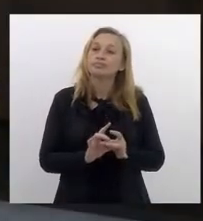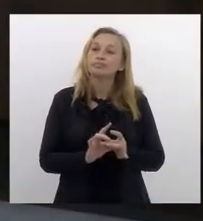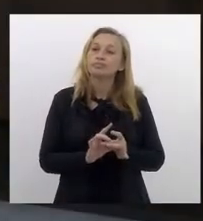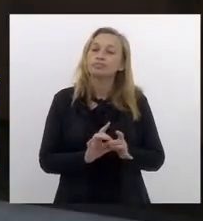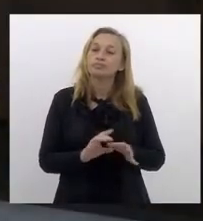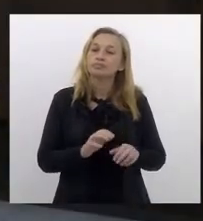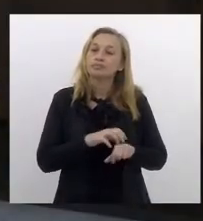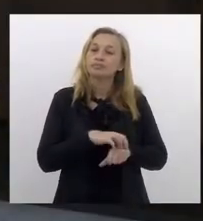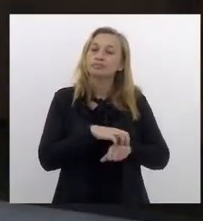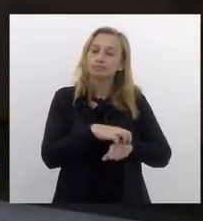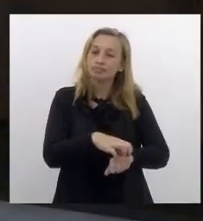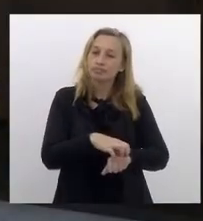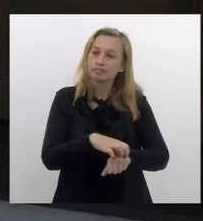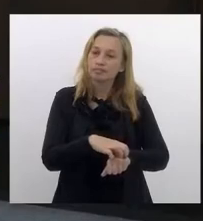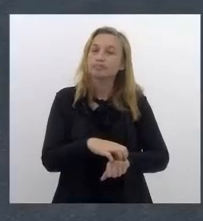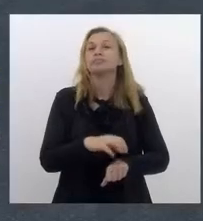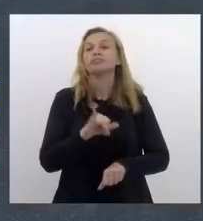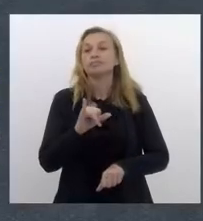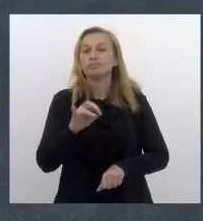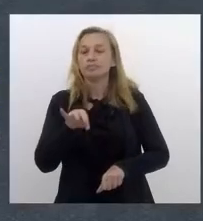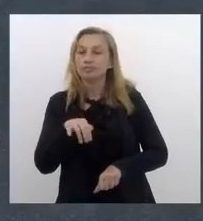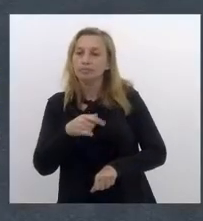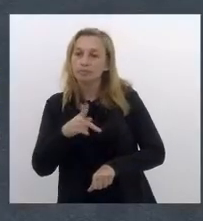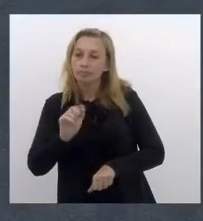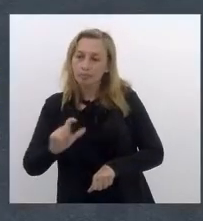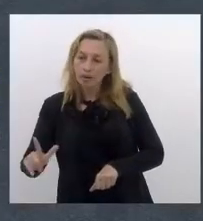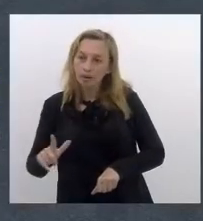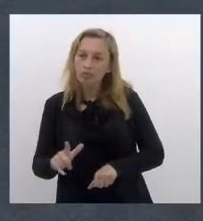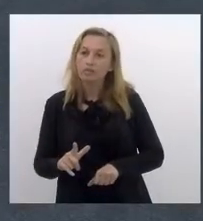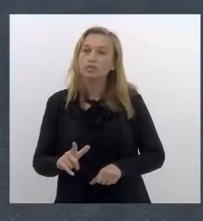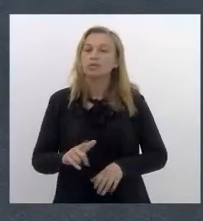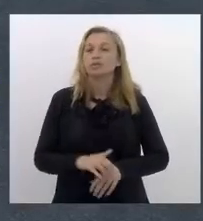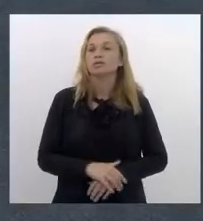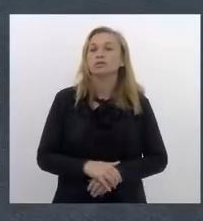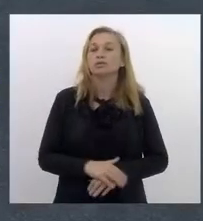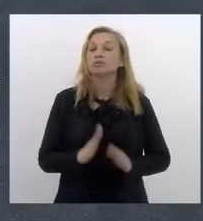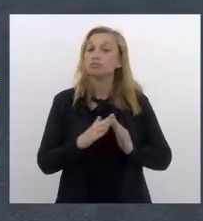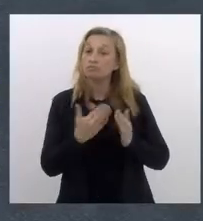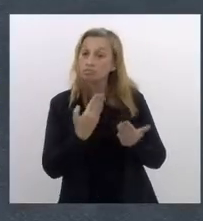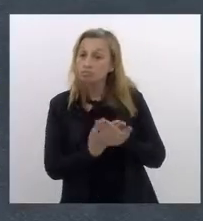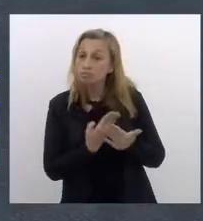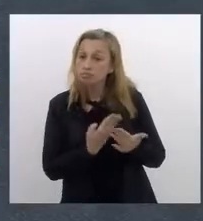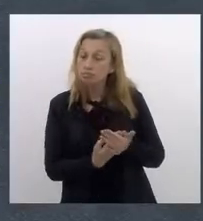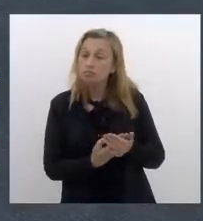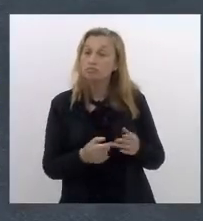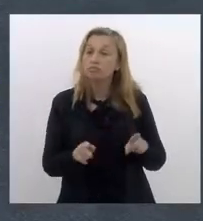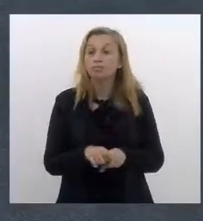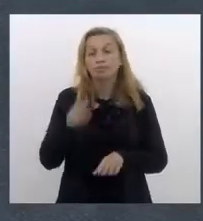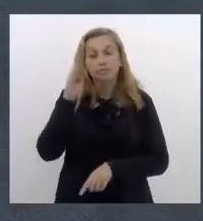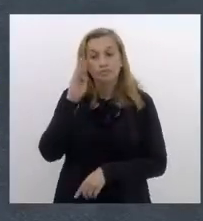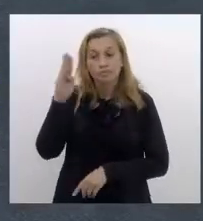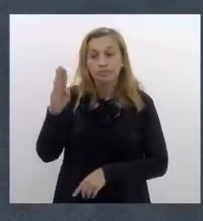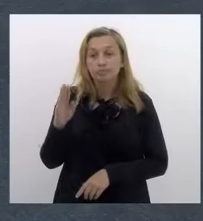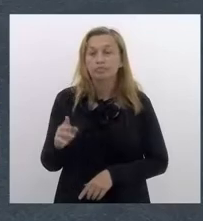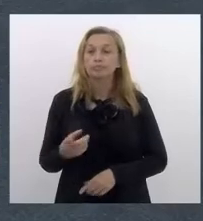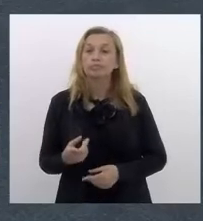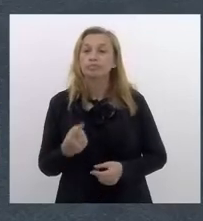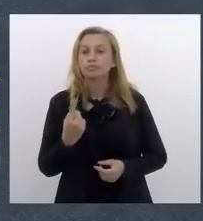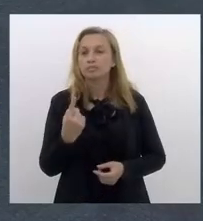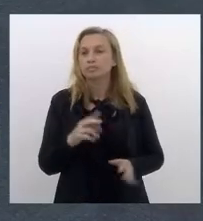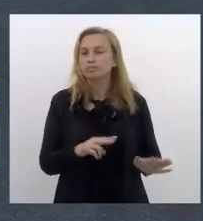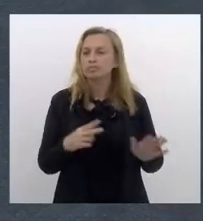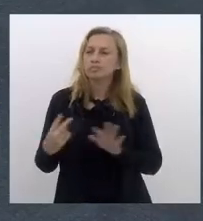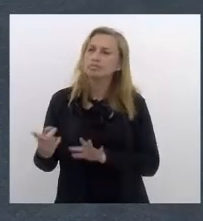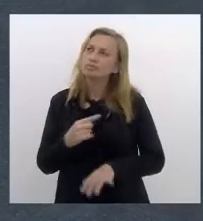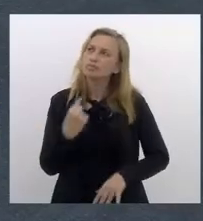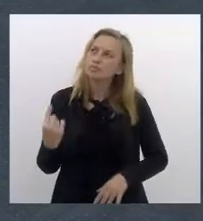transportes intermunicipais de passageiros para os estudantes. Isso é fundamental. E numa semana em que